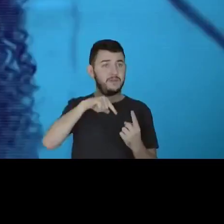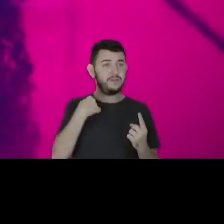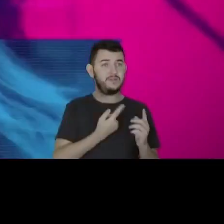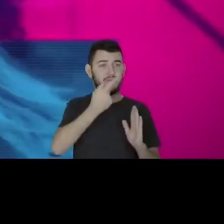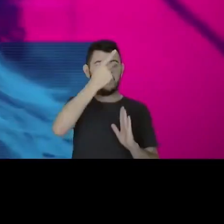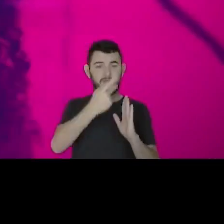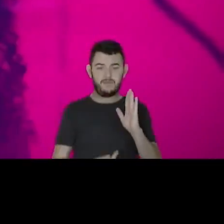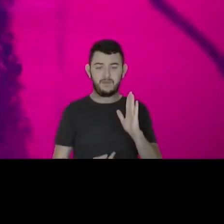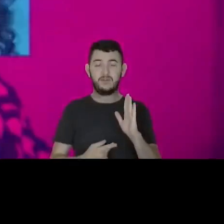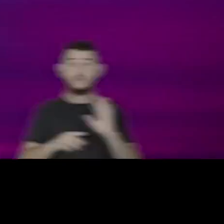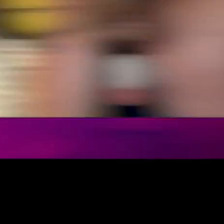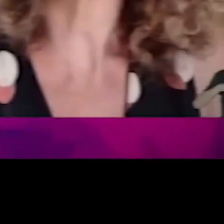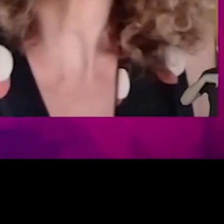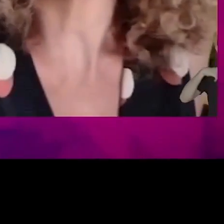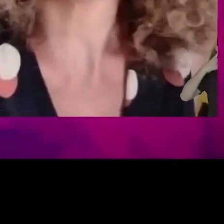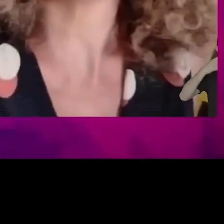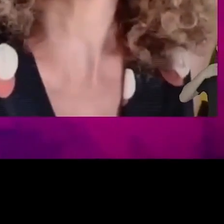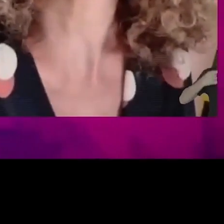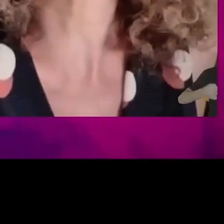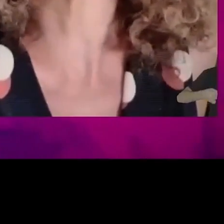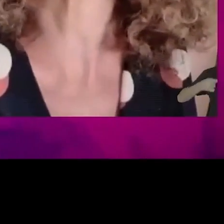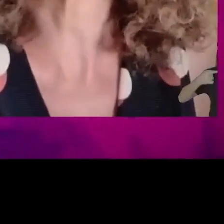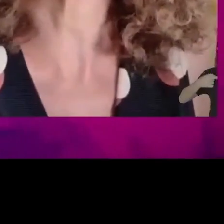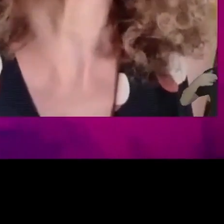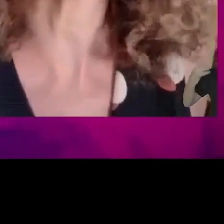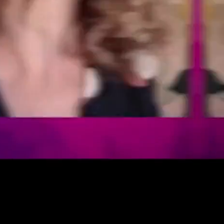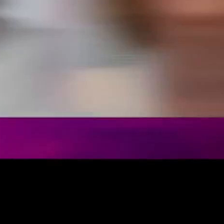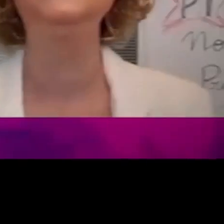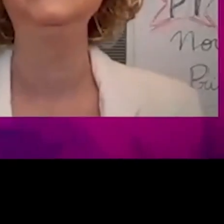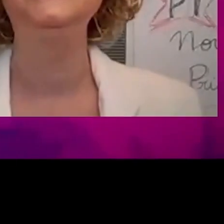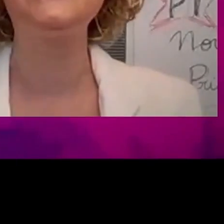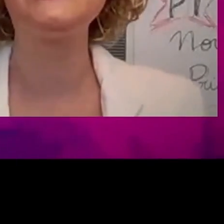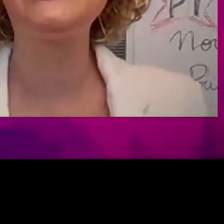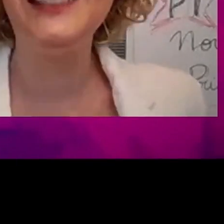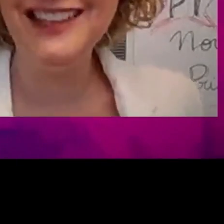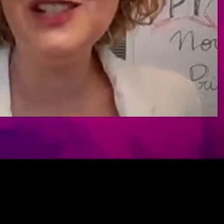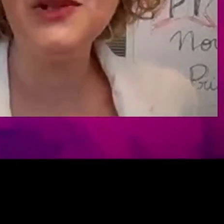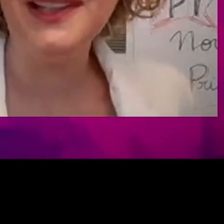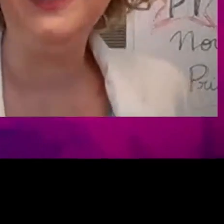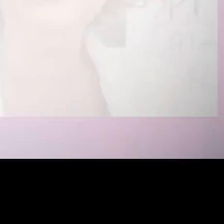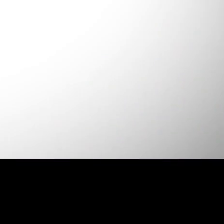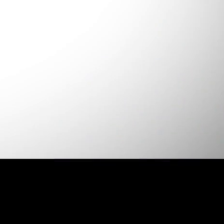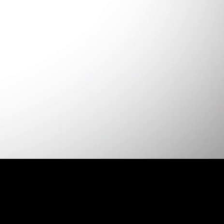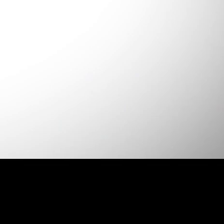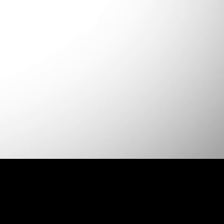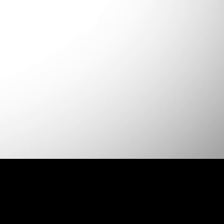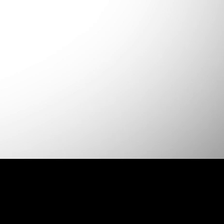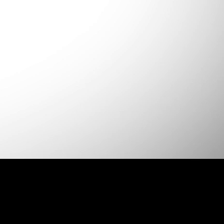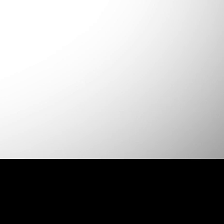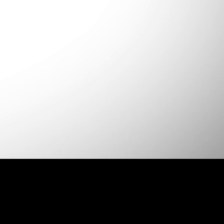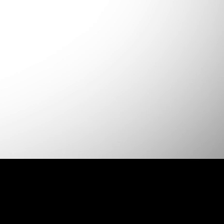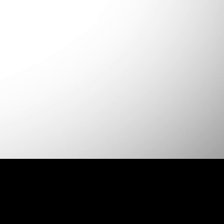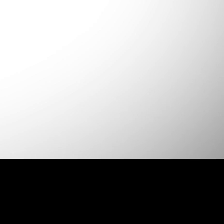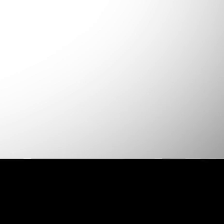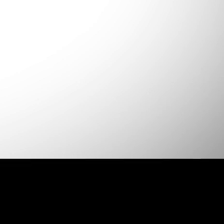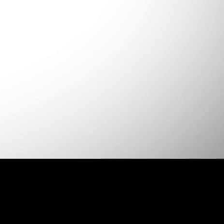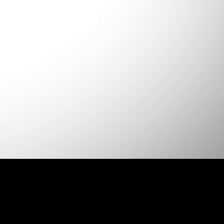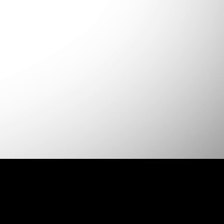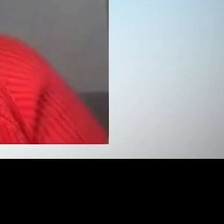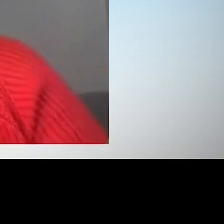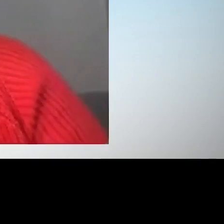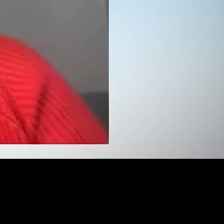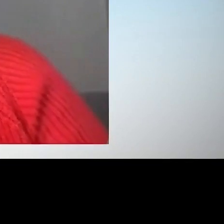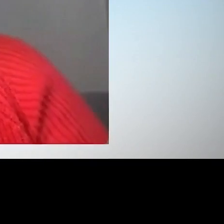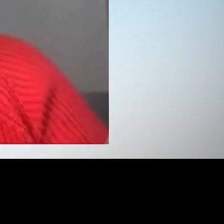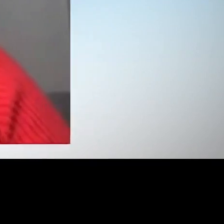Daquelas que votam, das que se candidatam e das eleitas. Porque no Brasil da